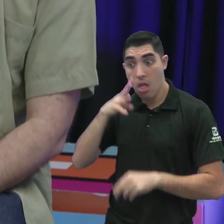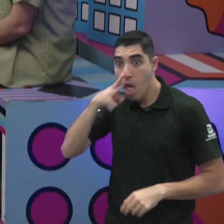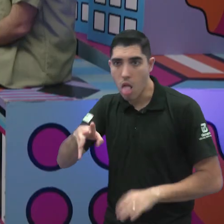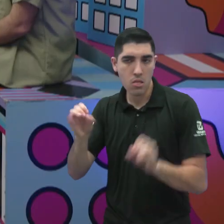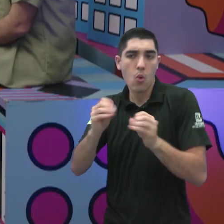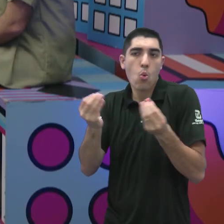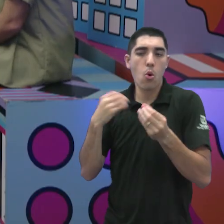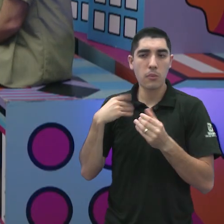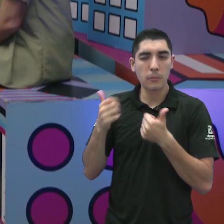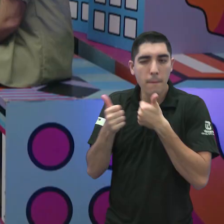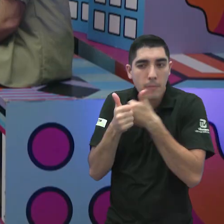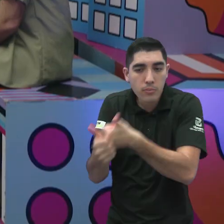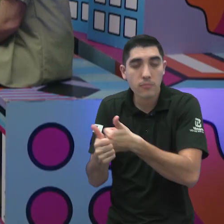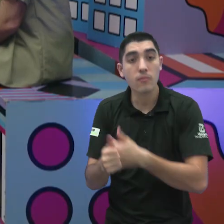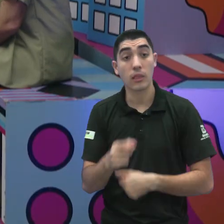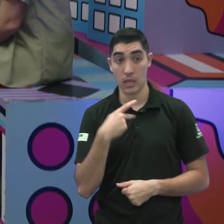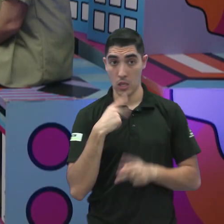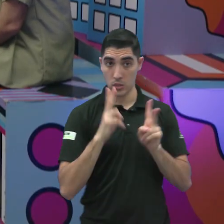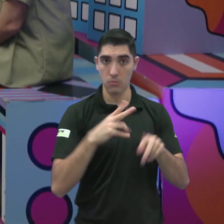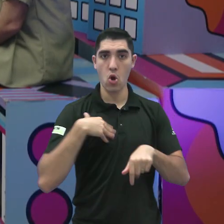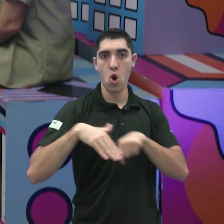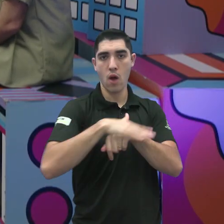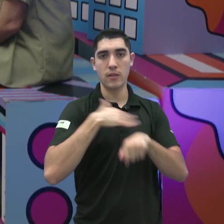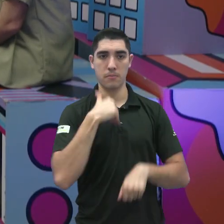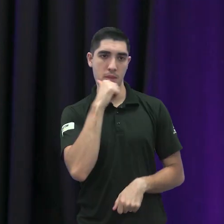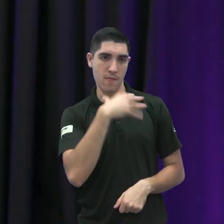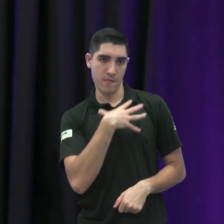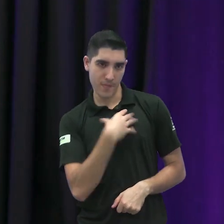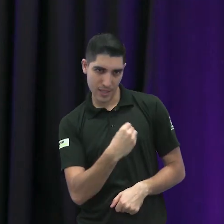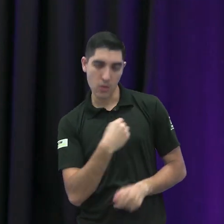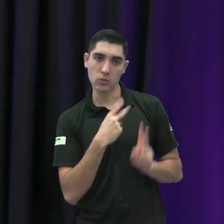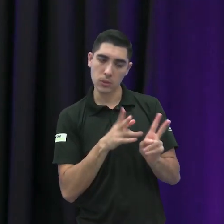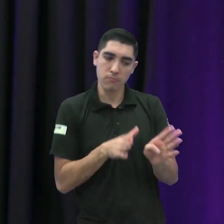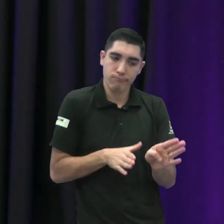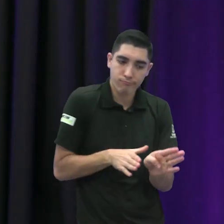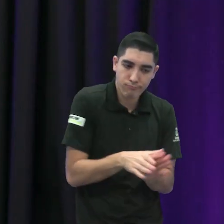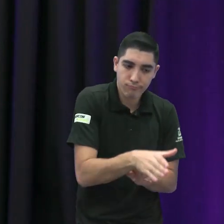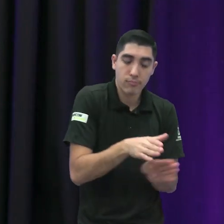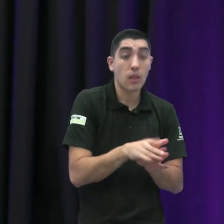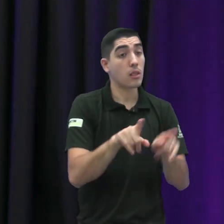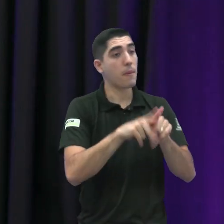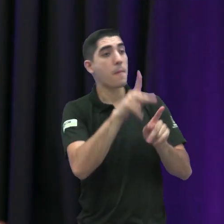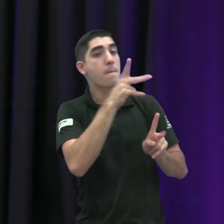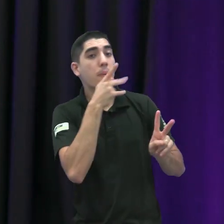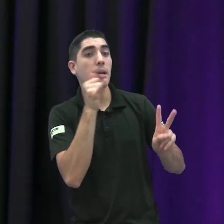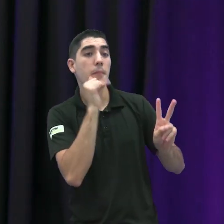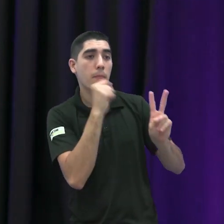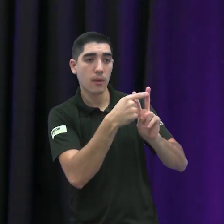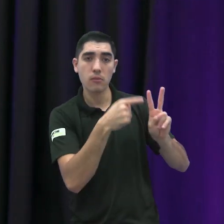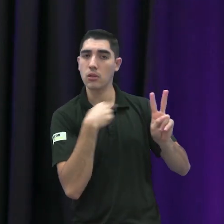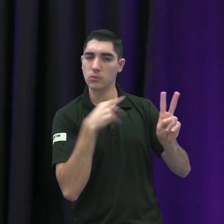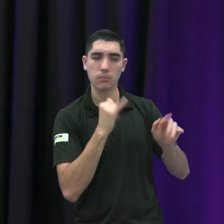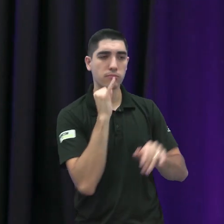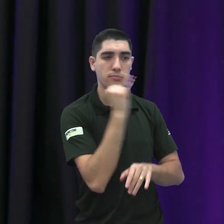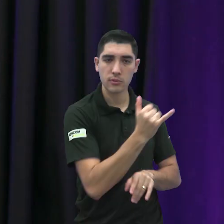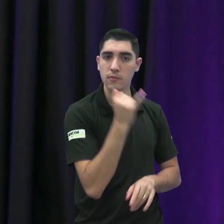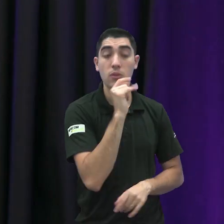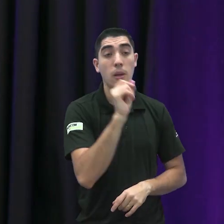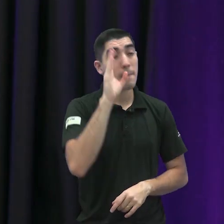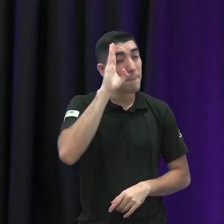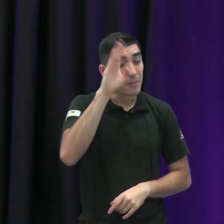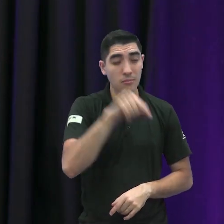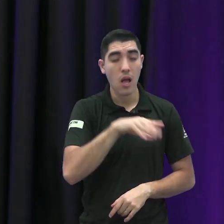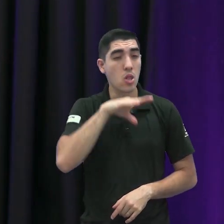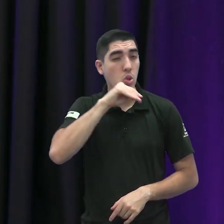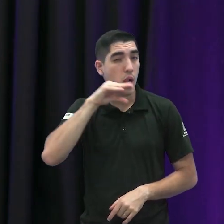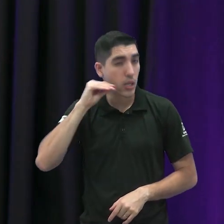isso eu converso muito, sempre, com a minha filha desde pequenininha, e é o que eu oriento todos os pais que estiverem em casa, principalmente